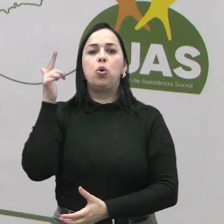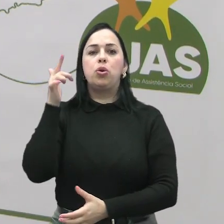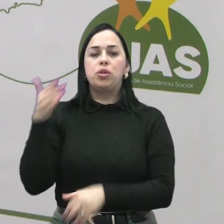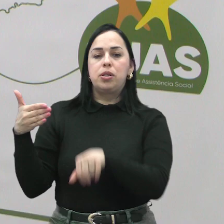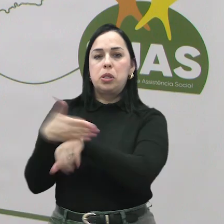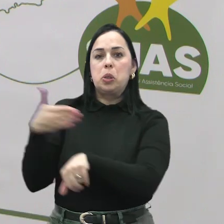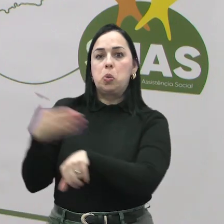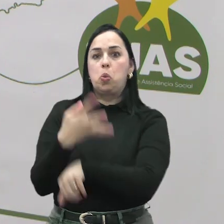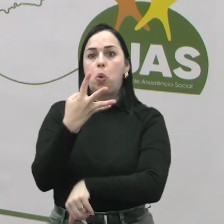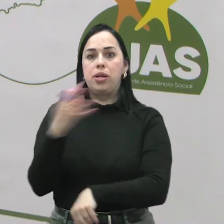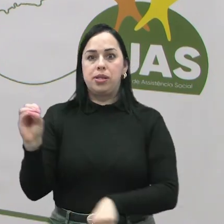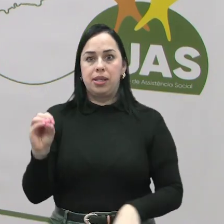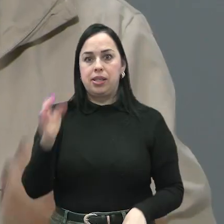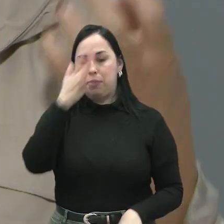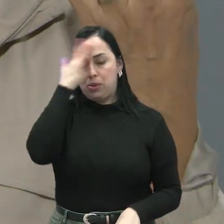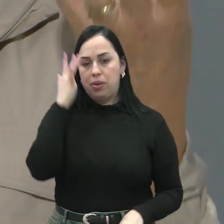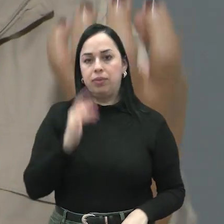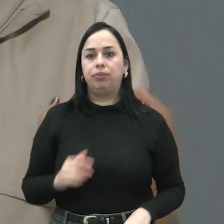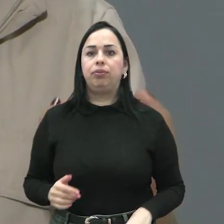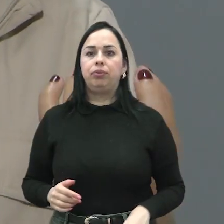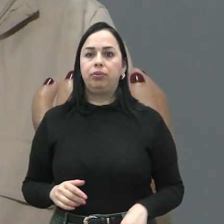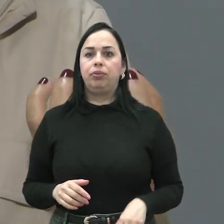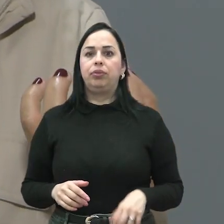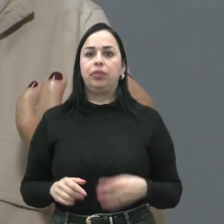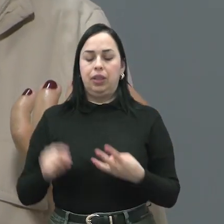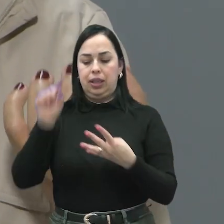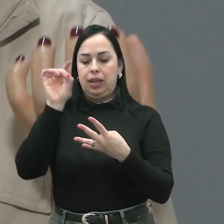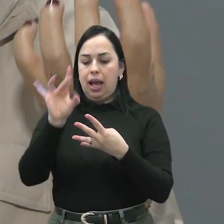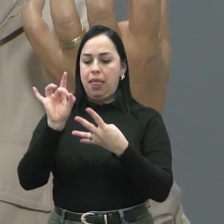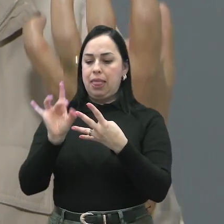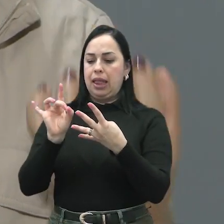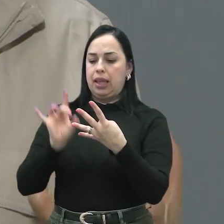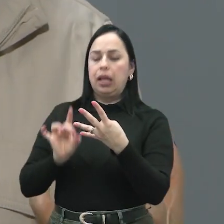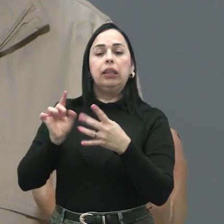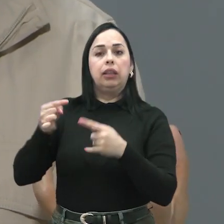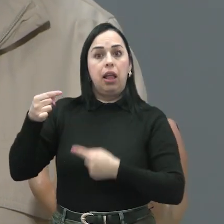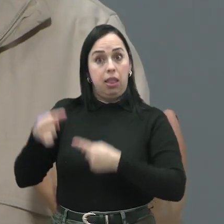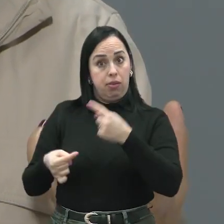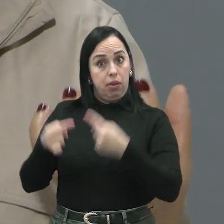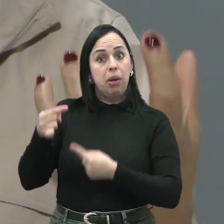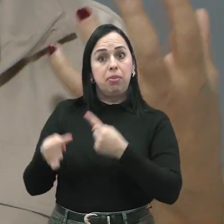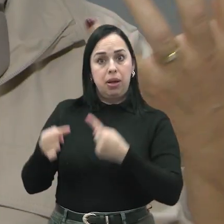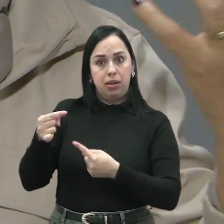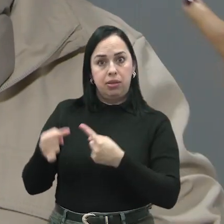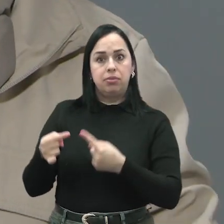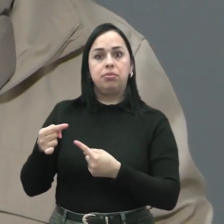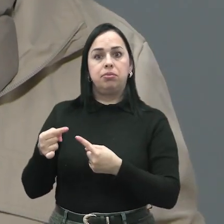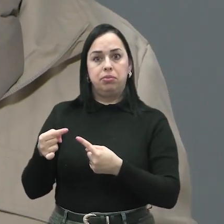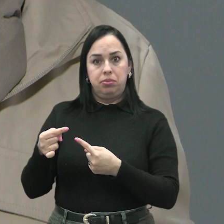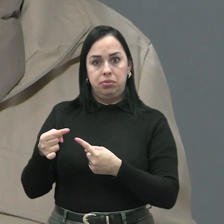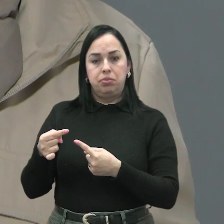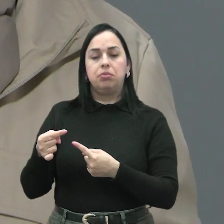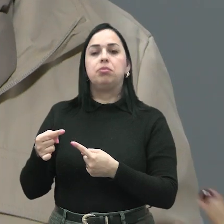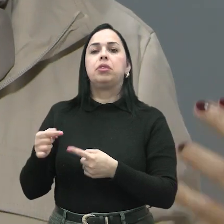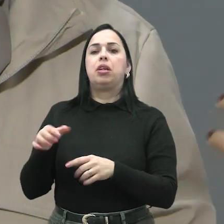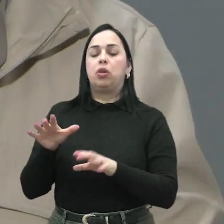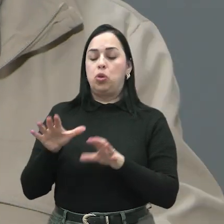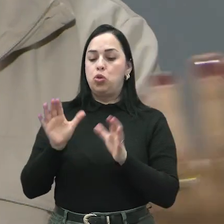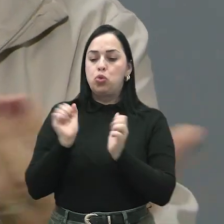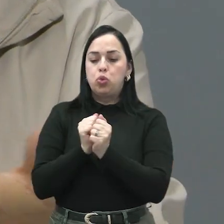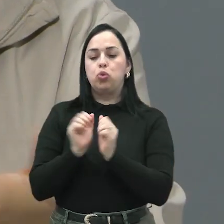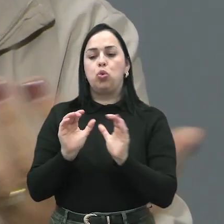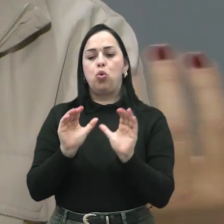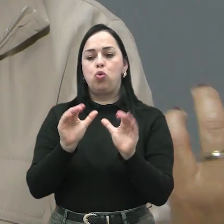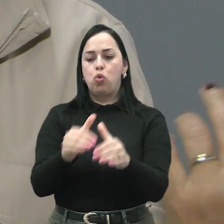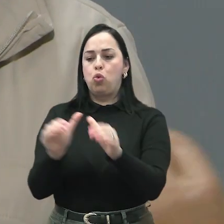de 400 pessoas. Cada eixo desse foi debatido numa sala